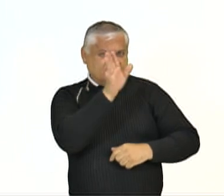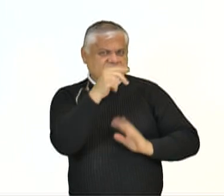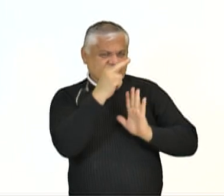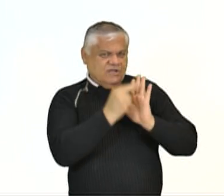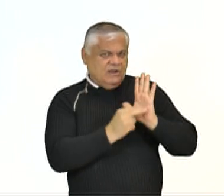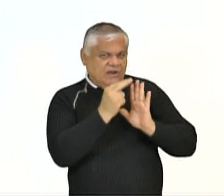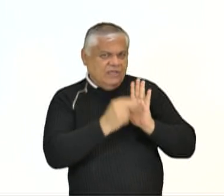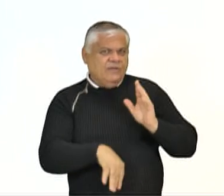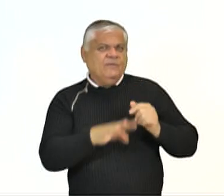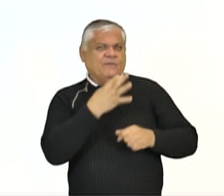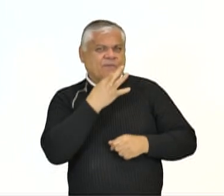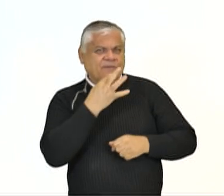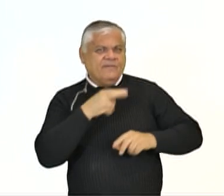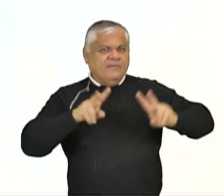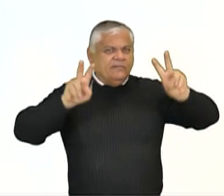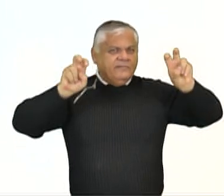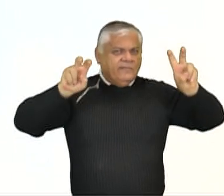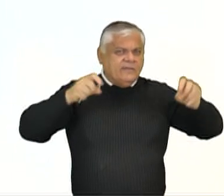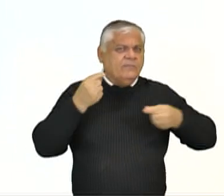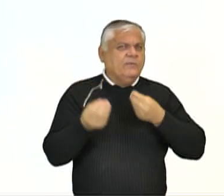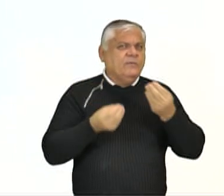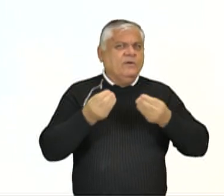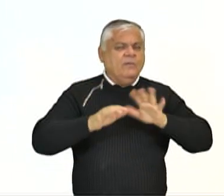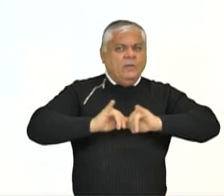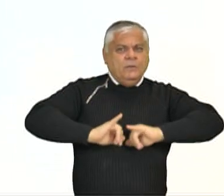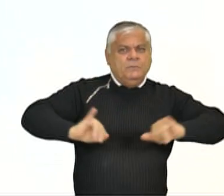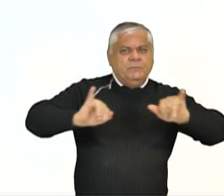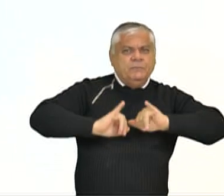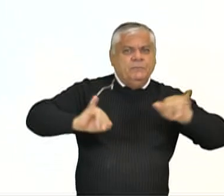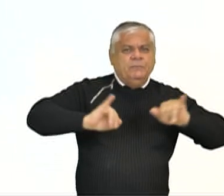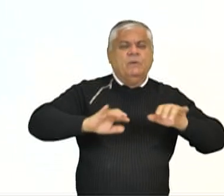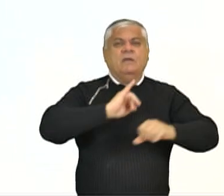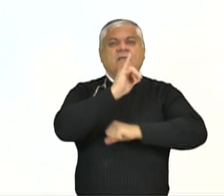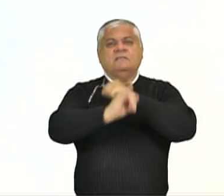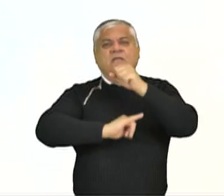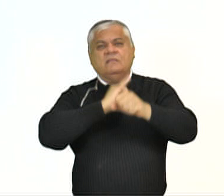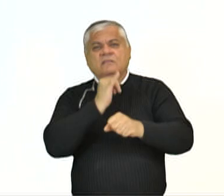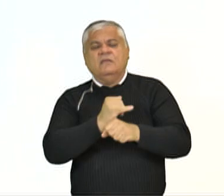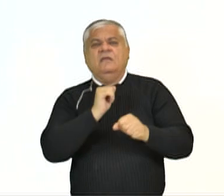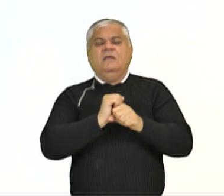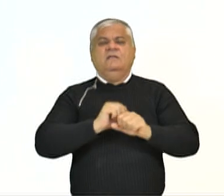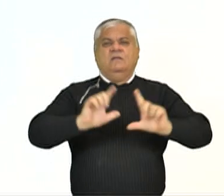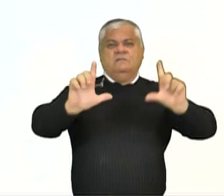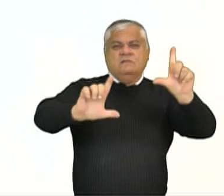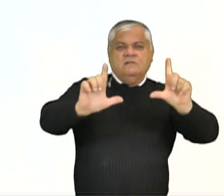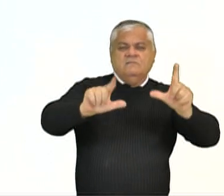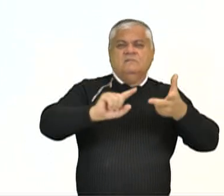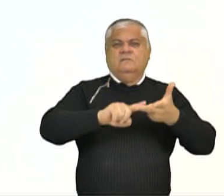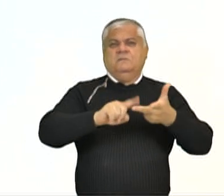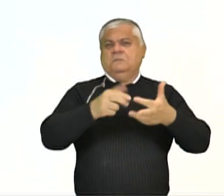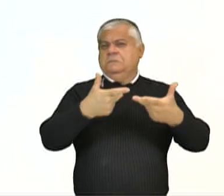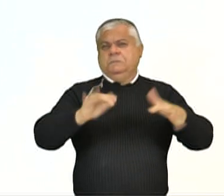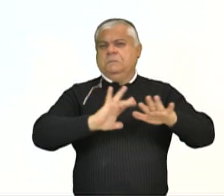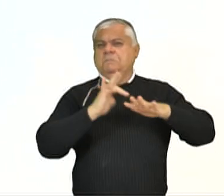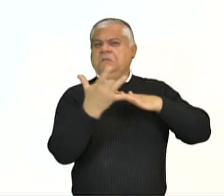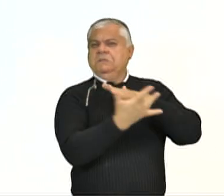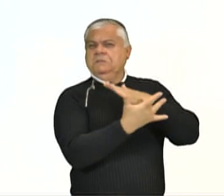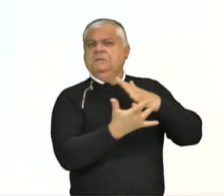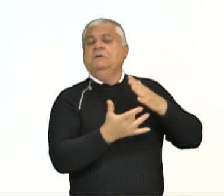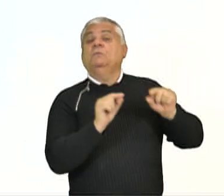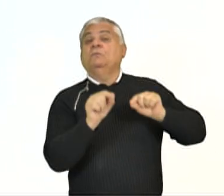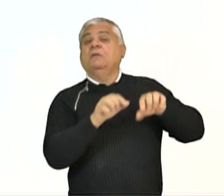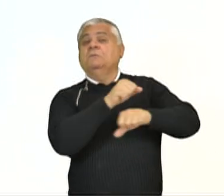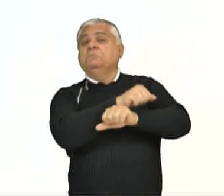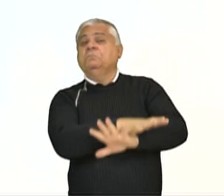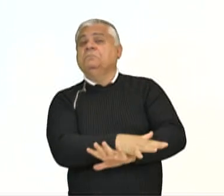leu sobre o tema e as notícias de internet ou em telejornais ou em qualquer outro tipo de mídia.